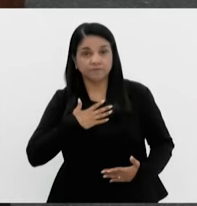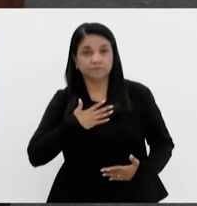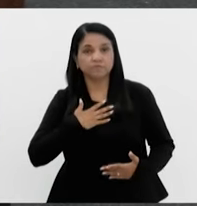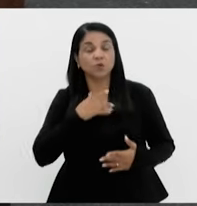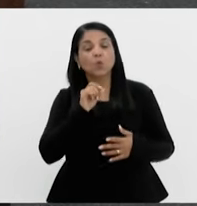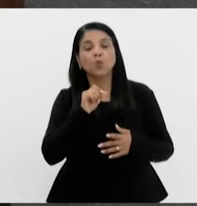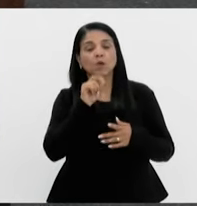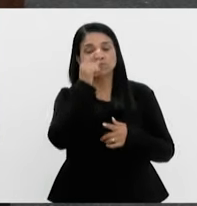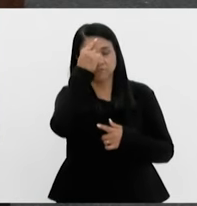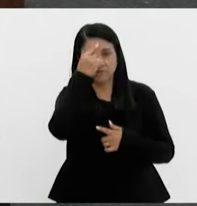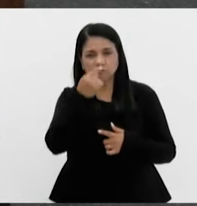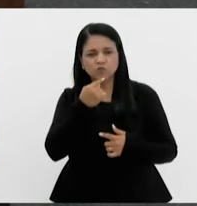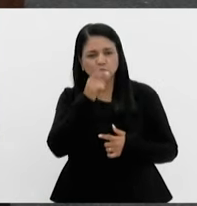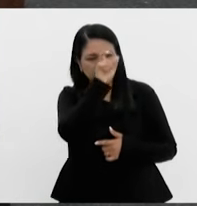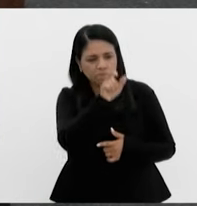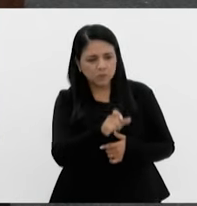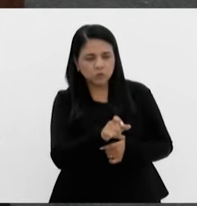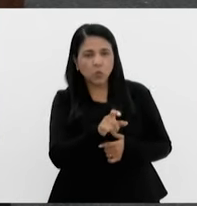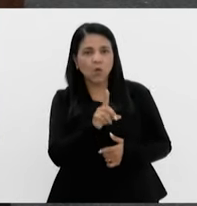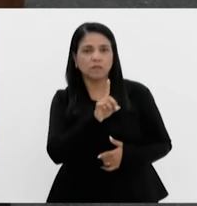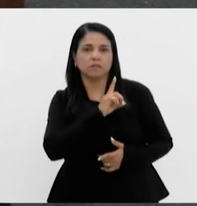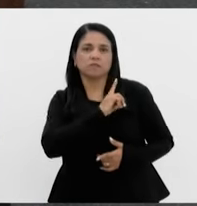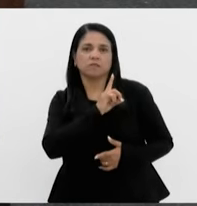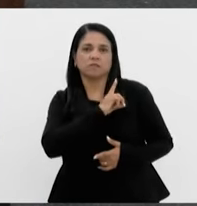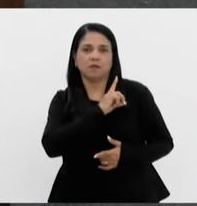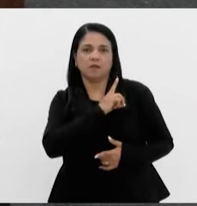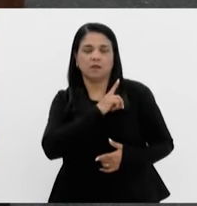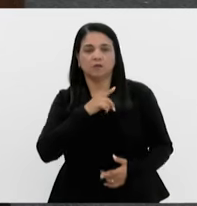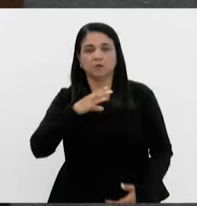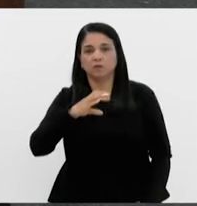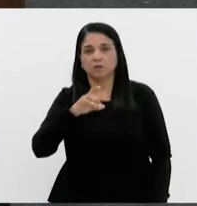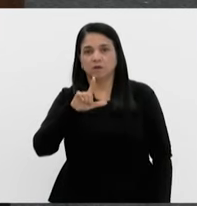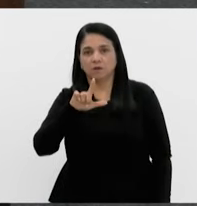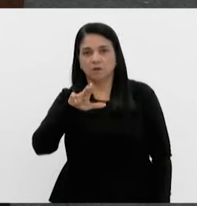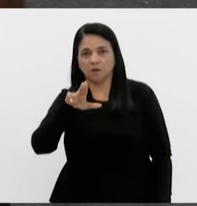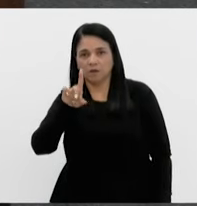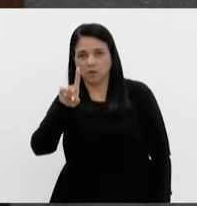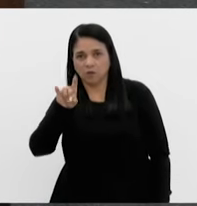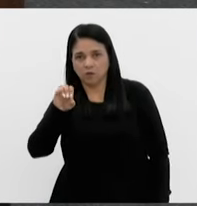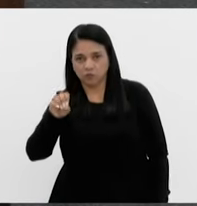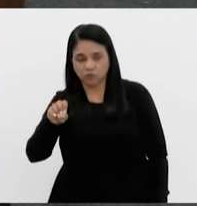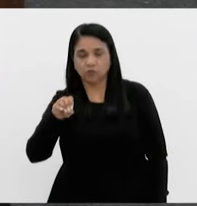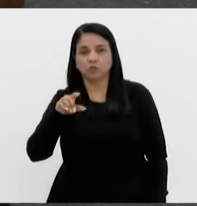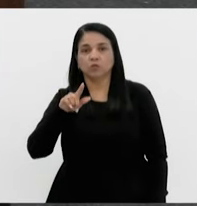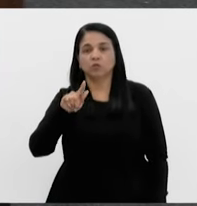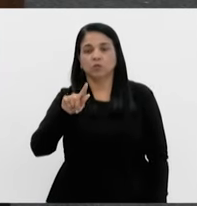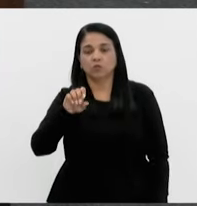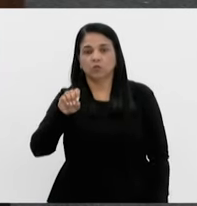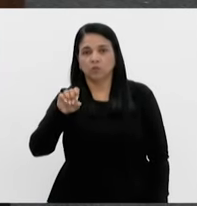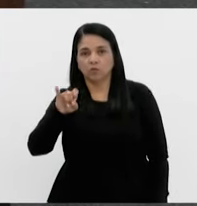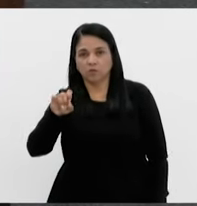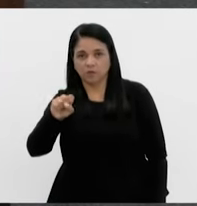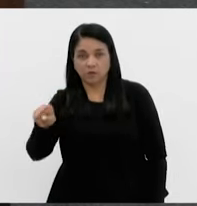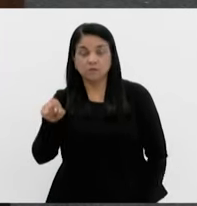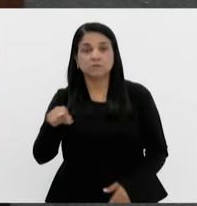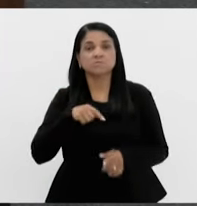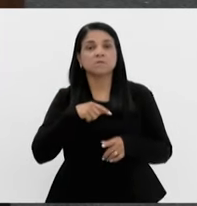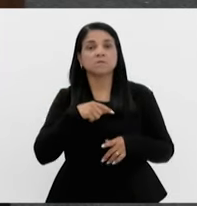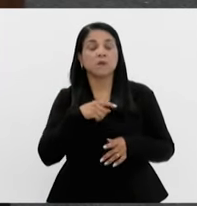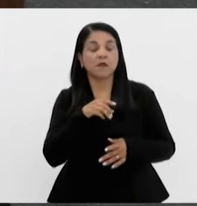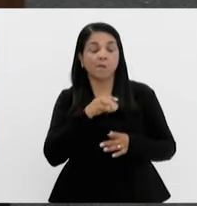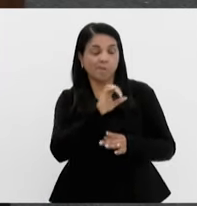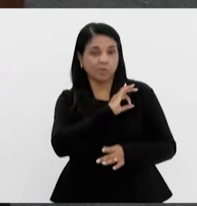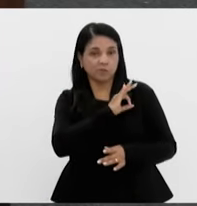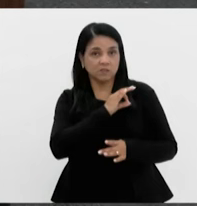Delegado Cláudio gos para polícia civil para a população do estado do Rio de Janeiro e em